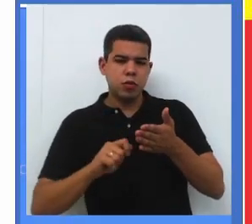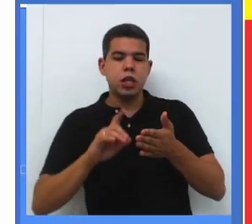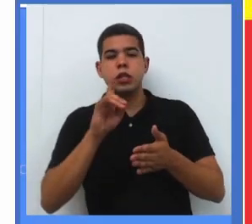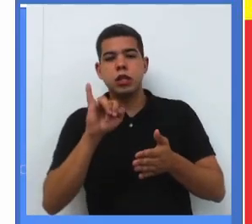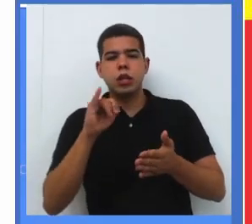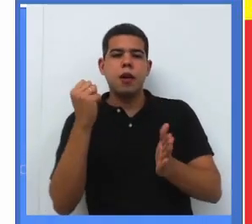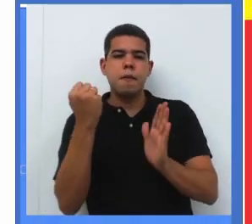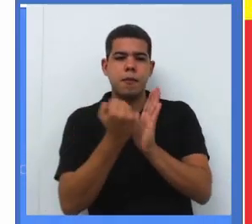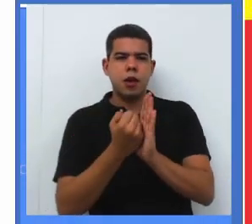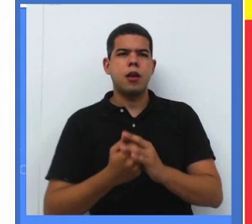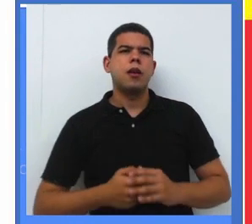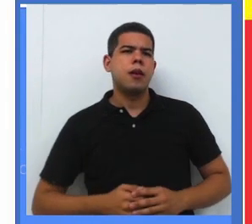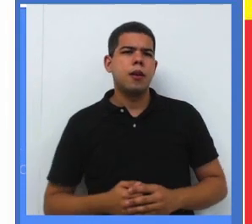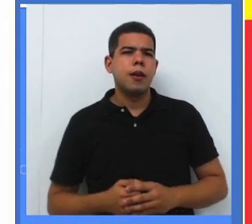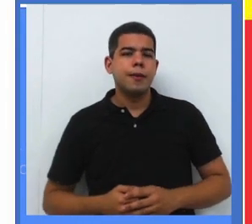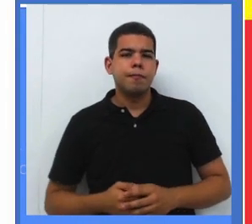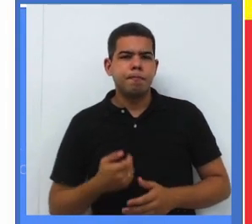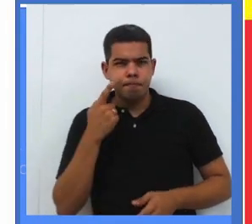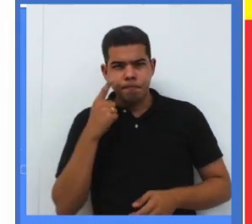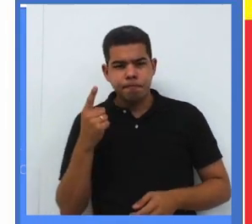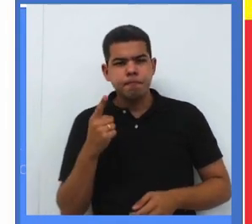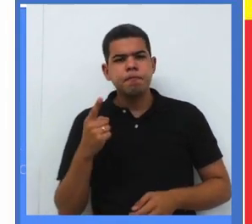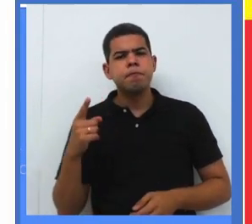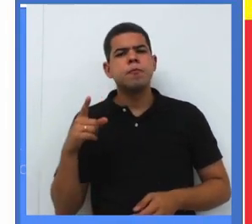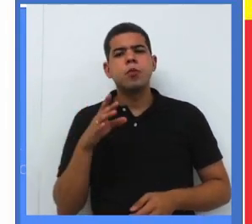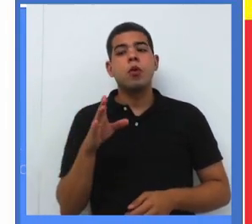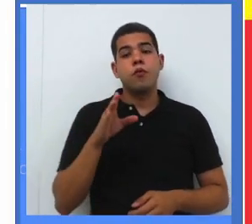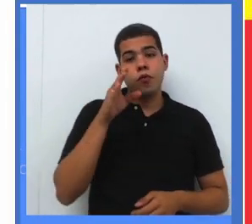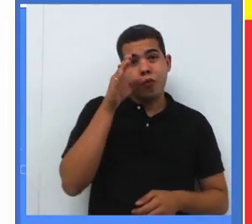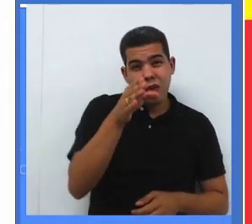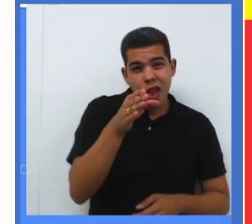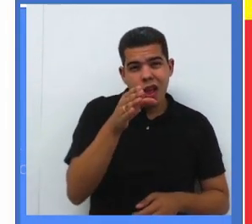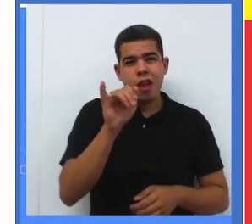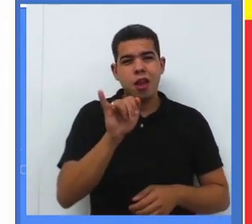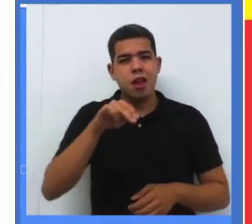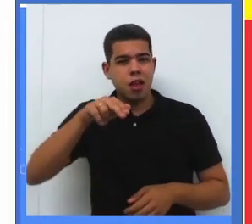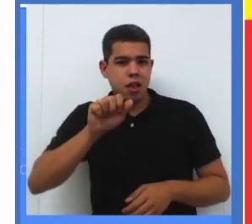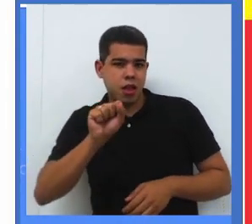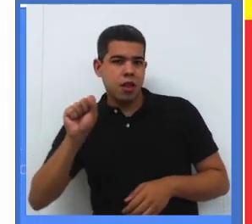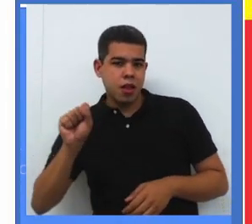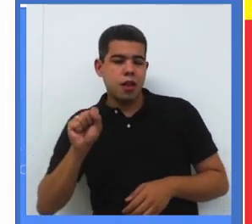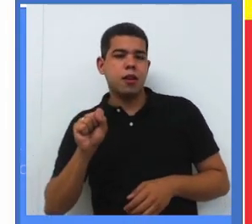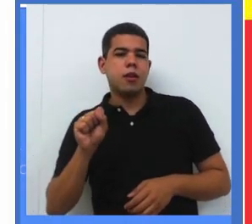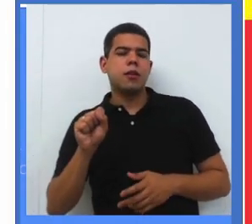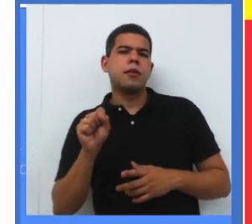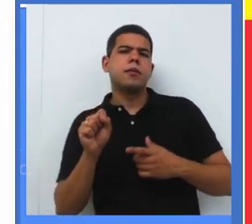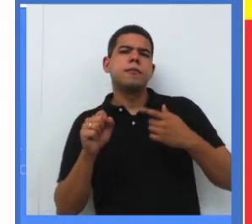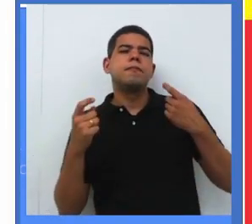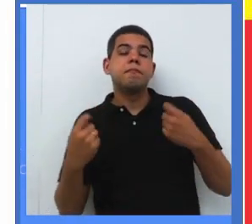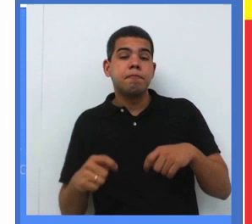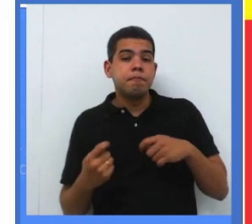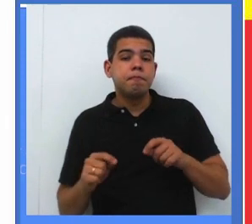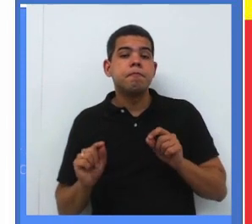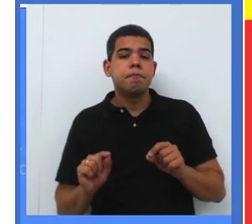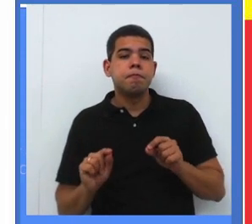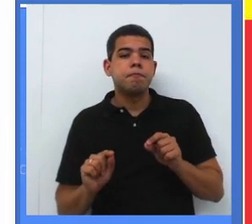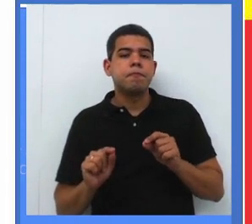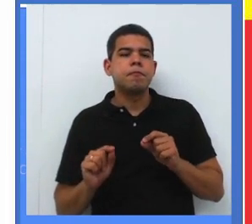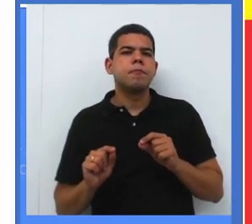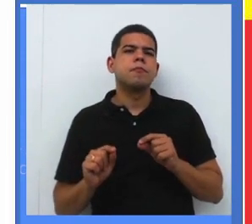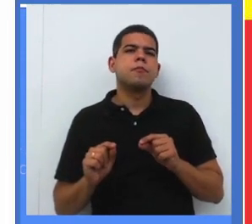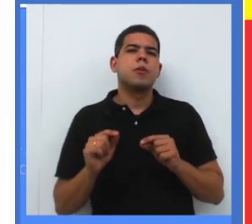quê? A pessoa, para poder ser atendido numa dessas agências do INSS, ela tem que o